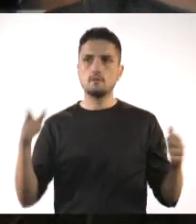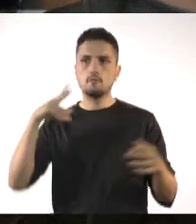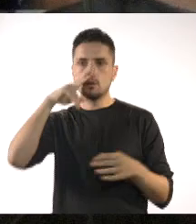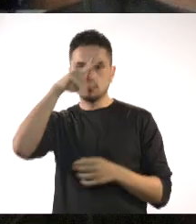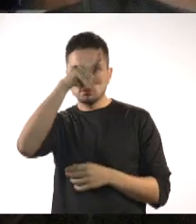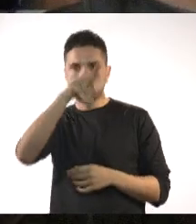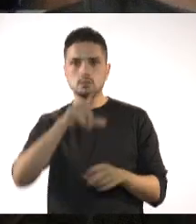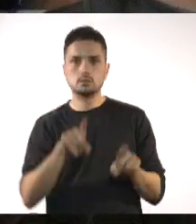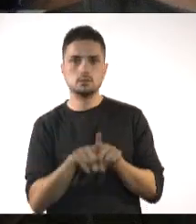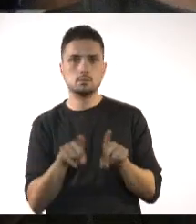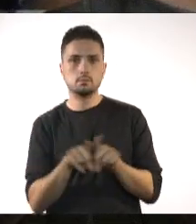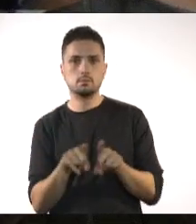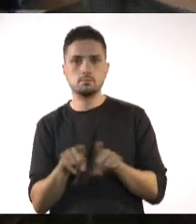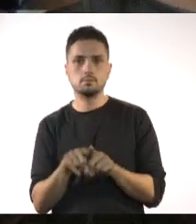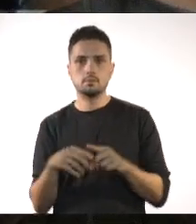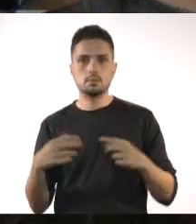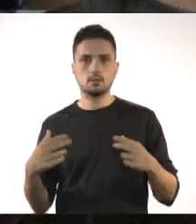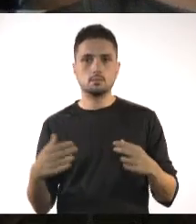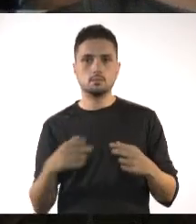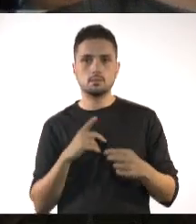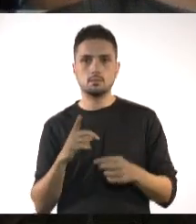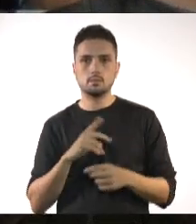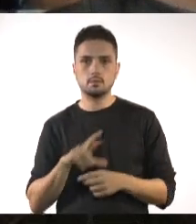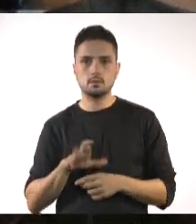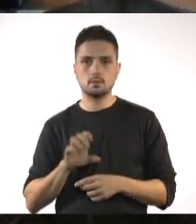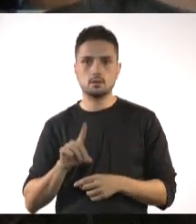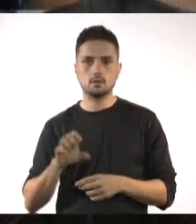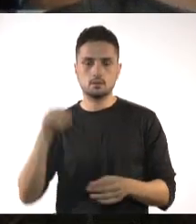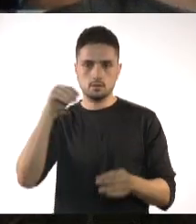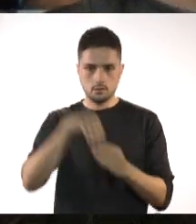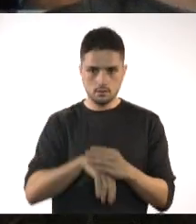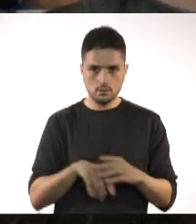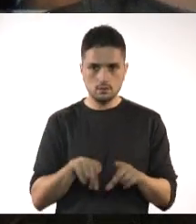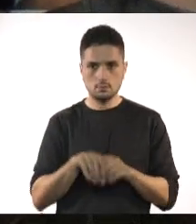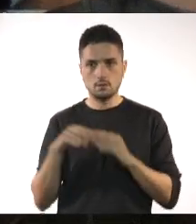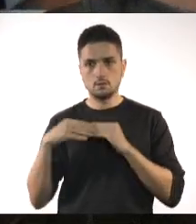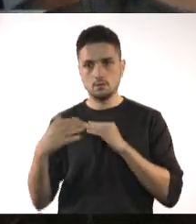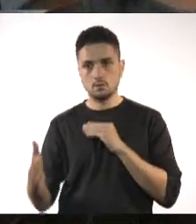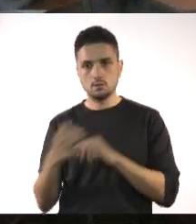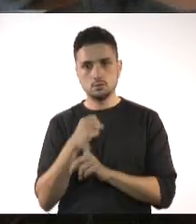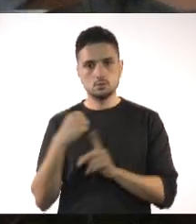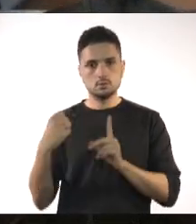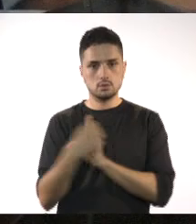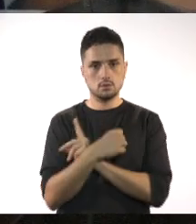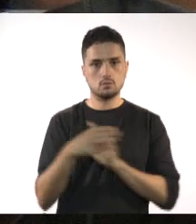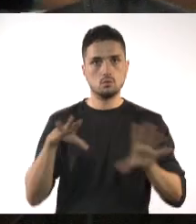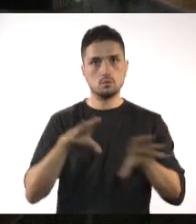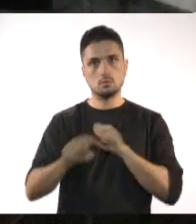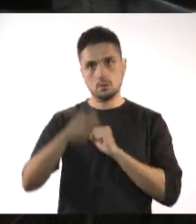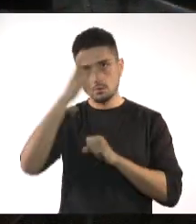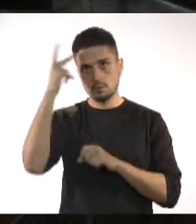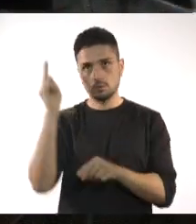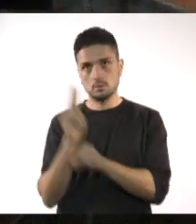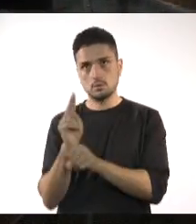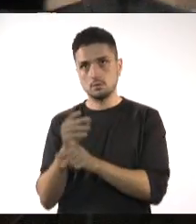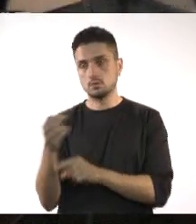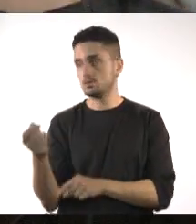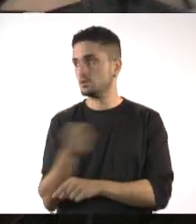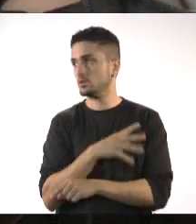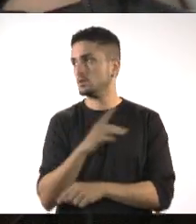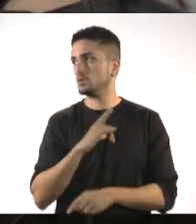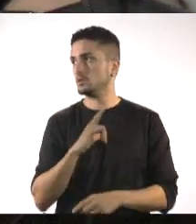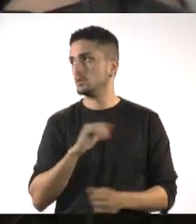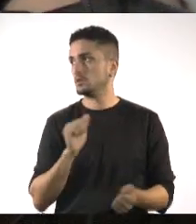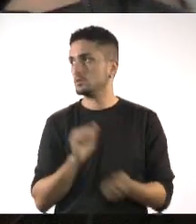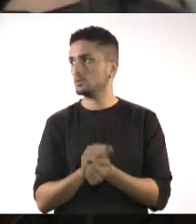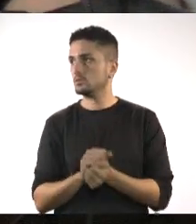Fortalecer as redes internas e externas sociais. Formar novos agentes para estar